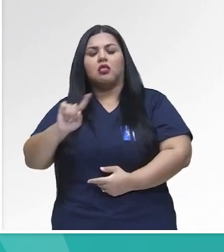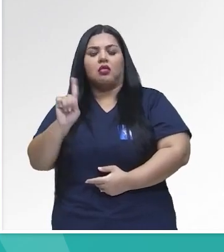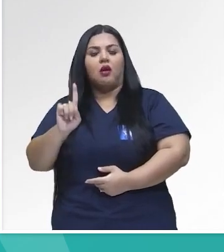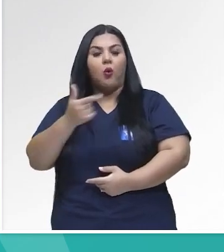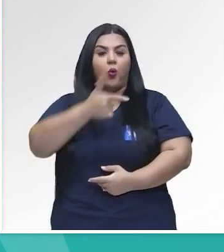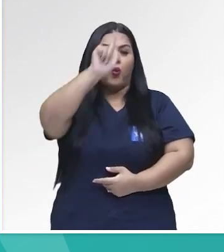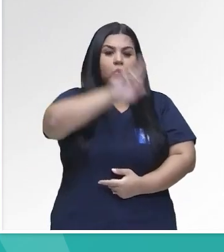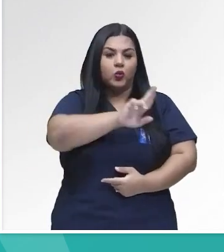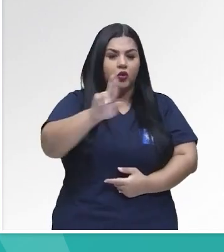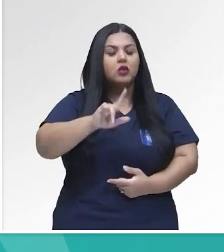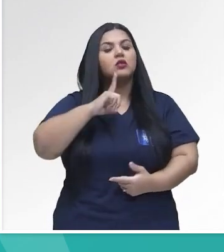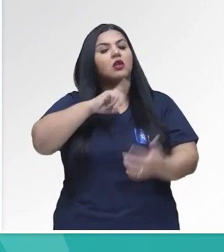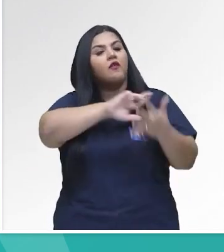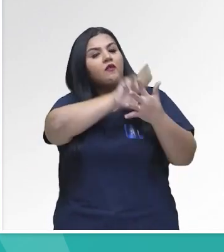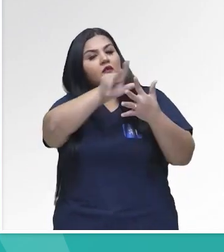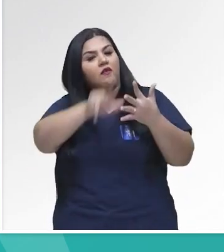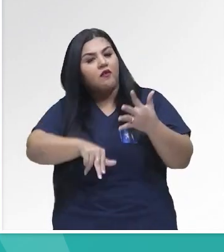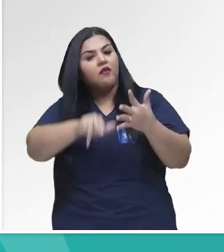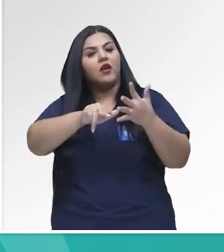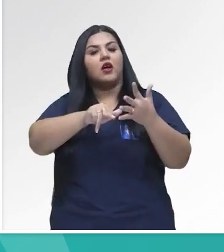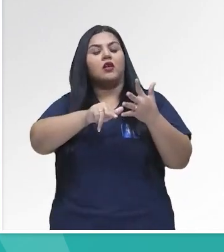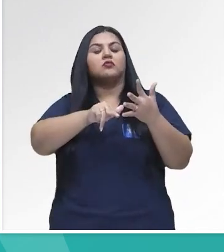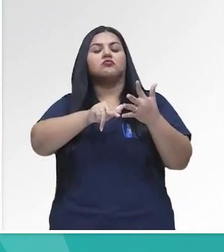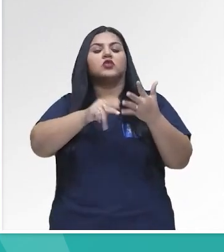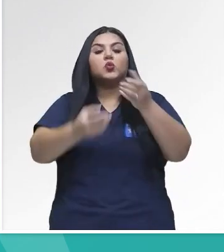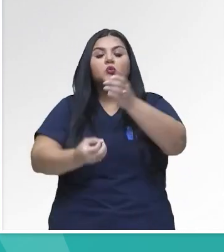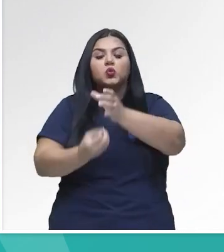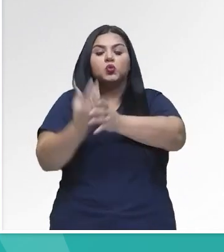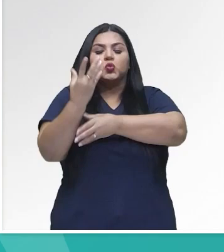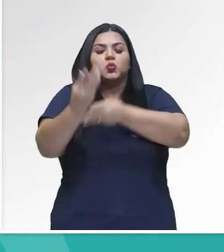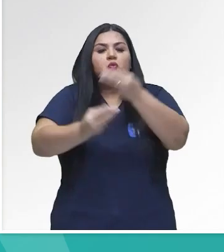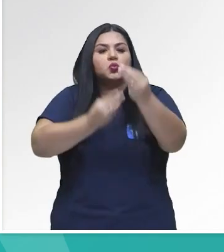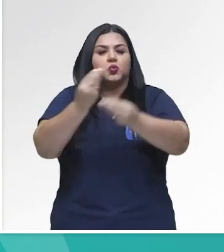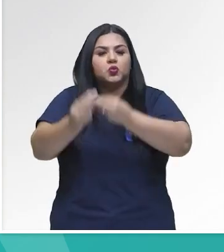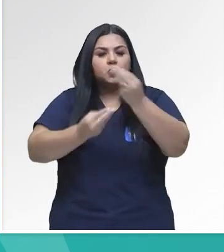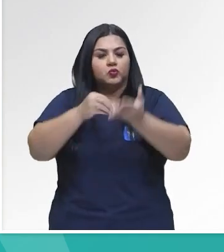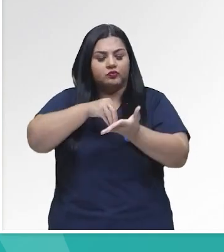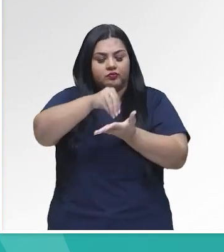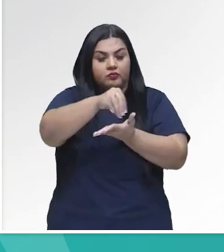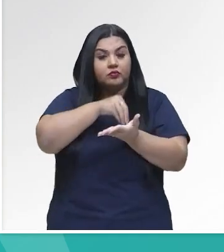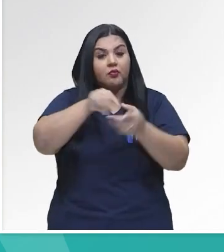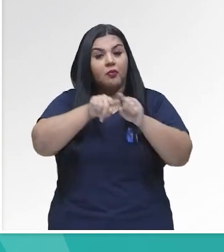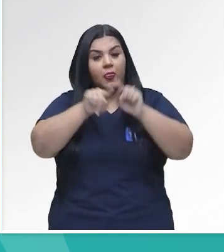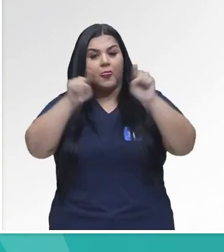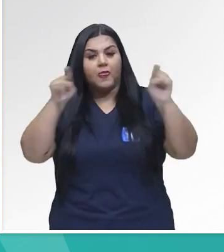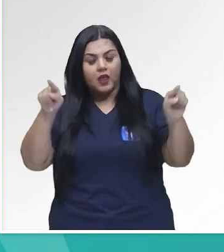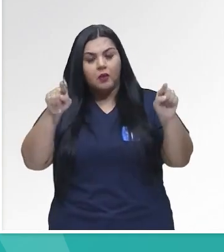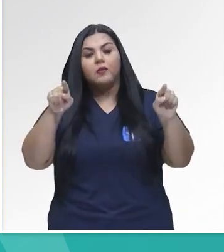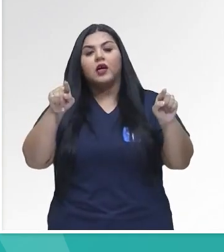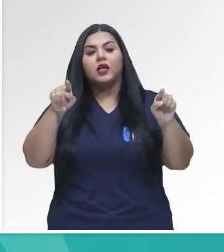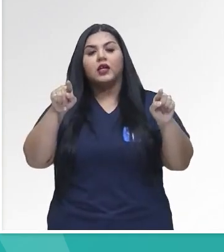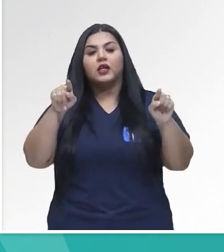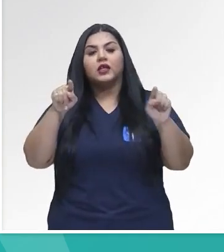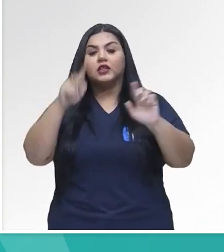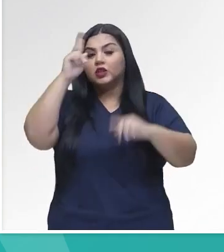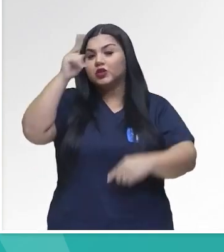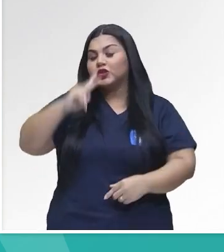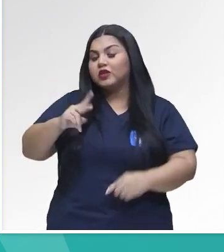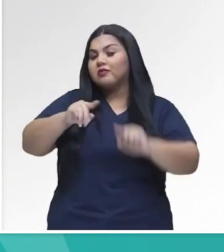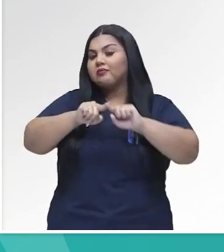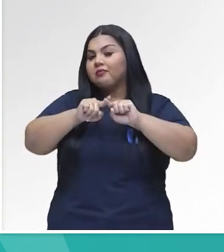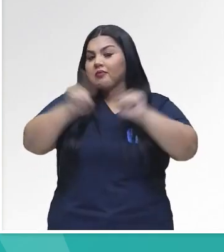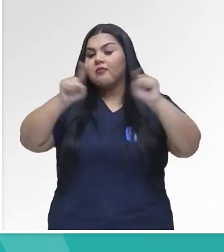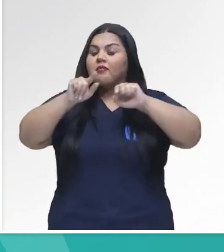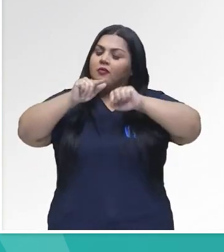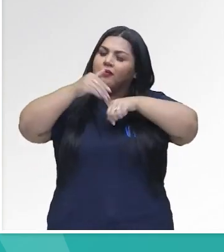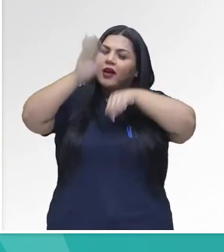existem várias versões que falam sobre o surgimento do xadrez. Mas a versão mais difundida é